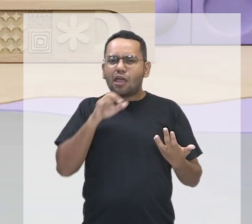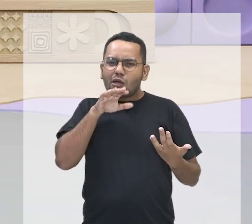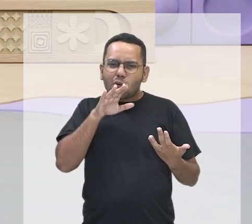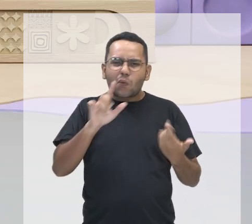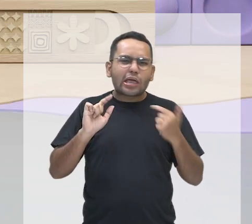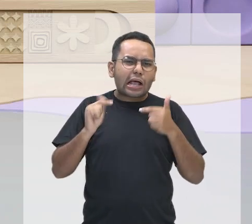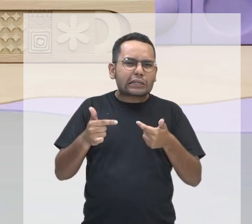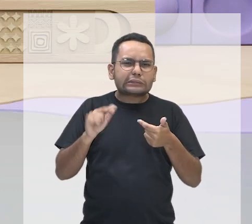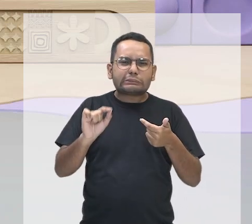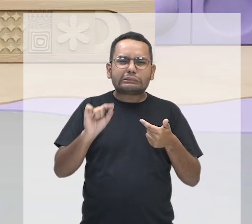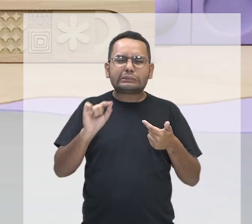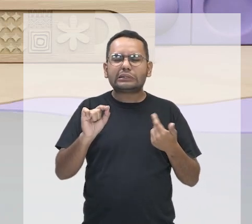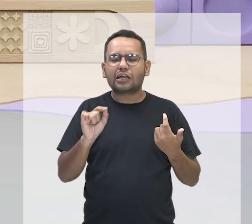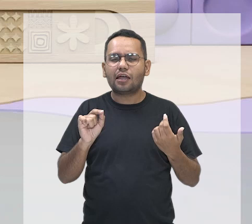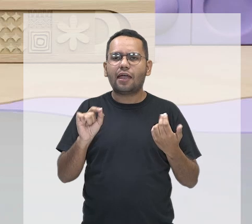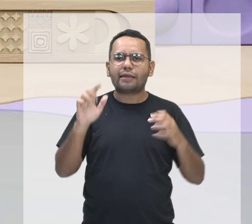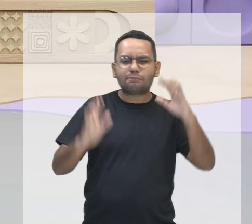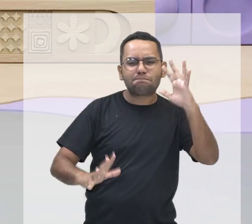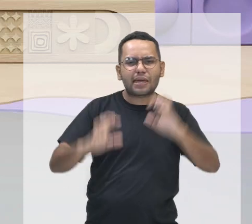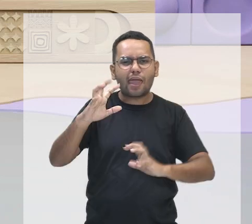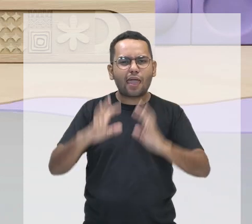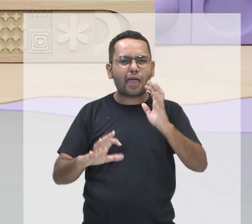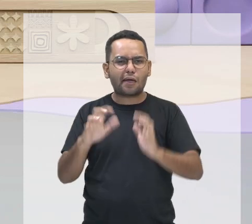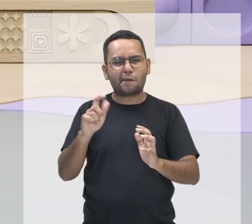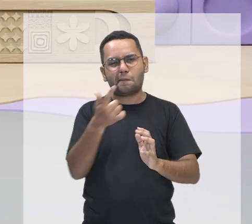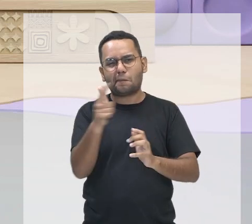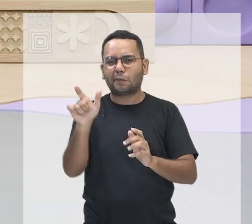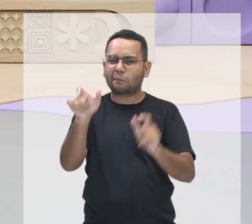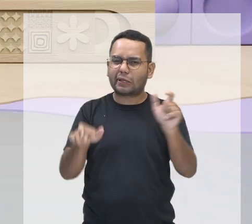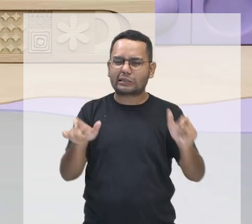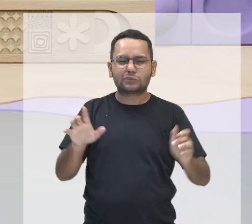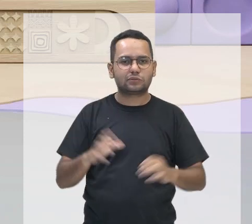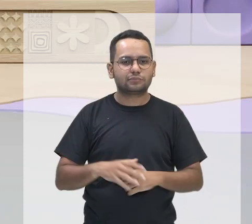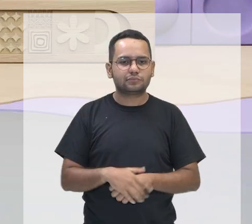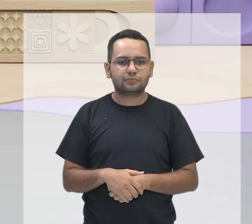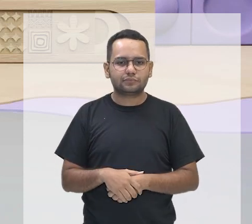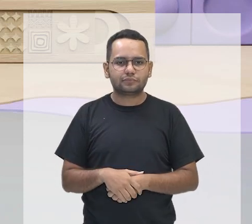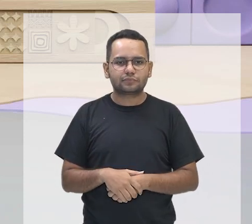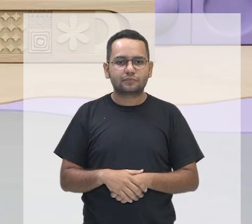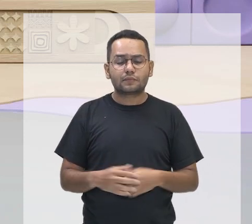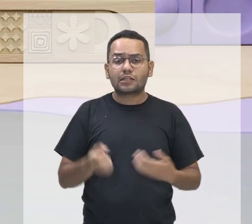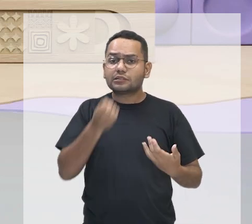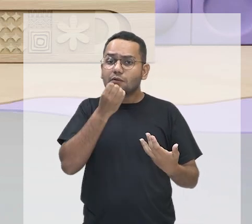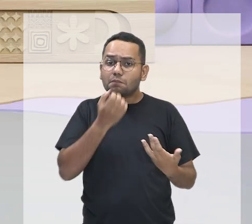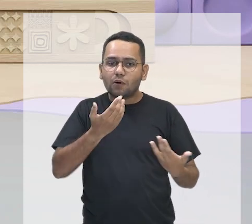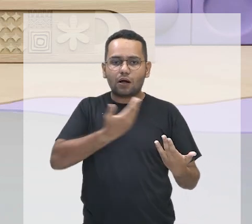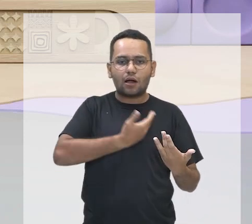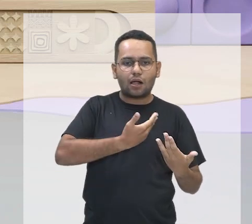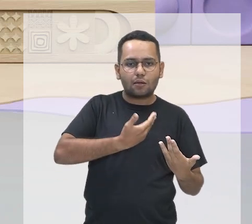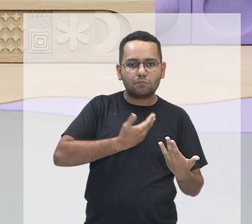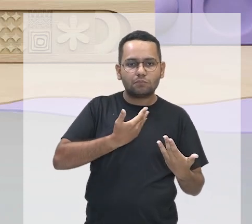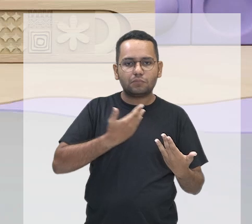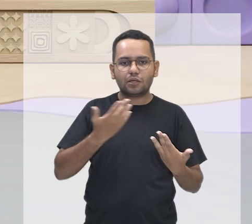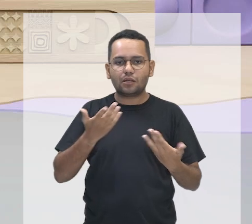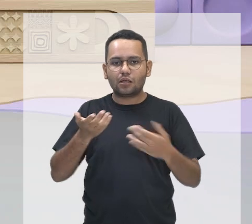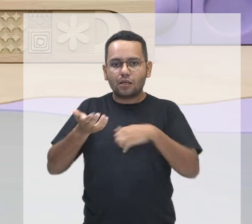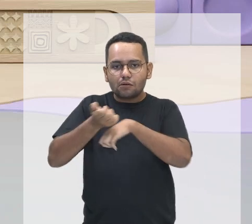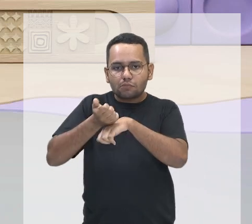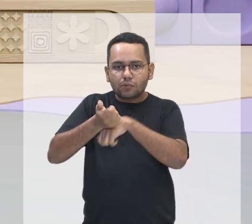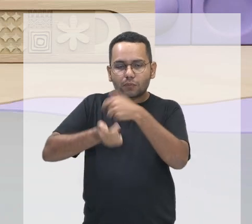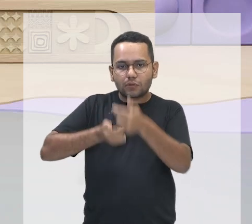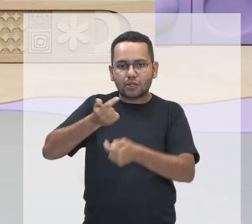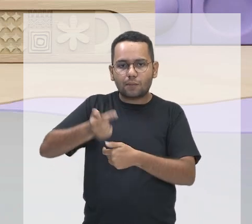que tem na nossa vida. Por isso, ser um bom vizinho, ser um bom amigo, um bom colega de trabalho, um bom colega de